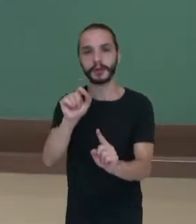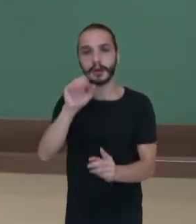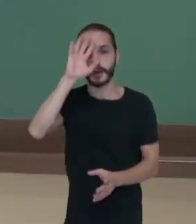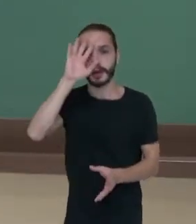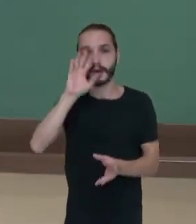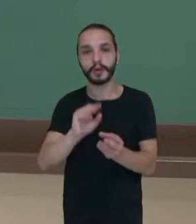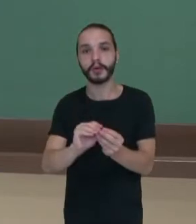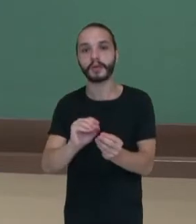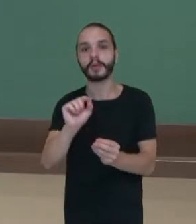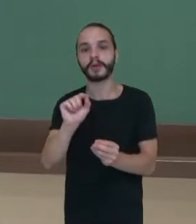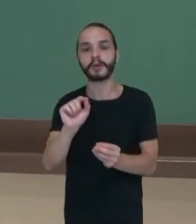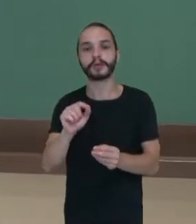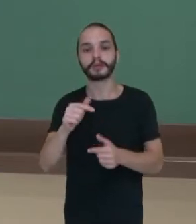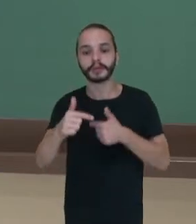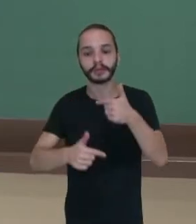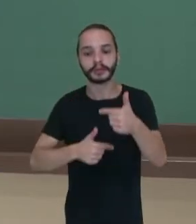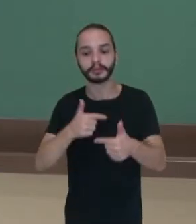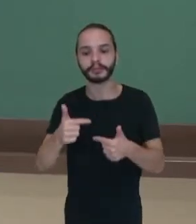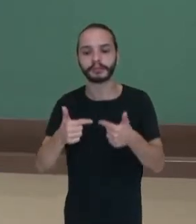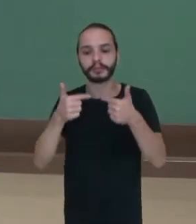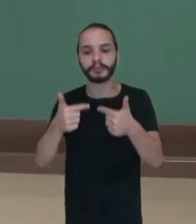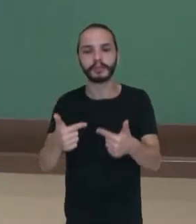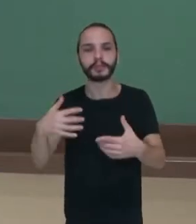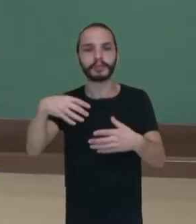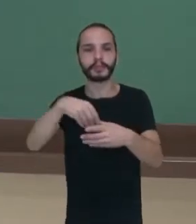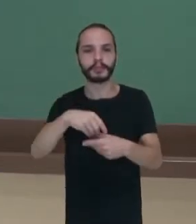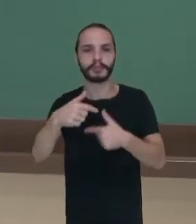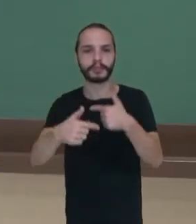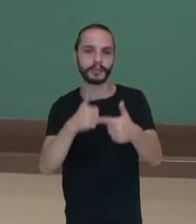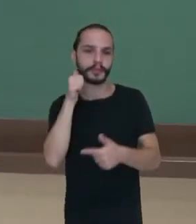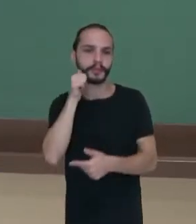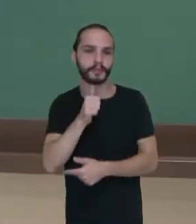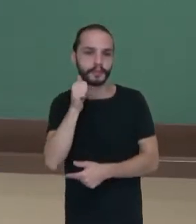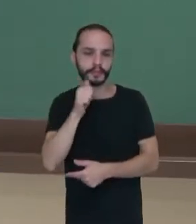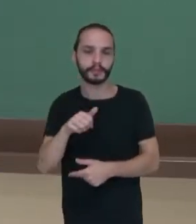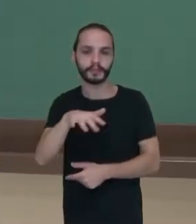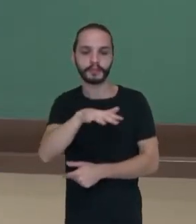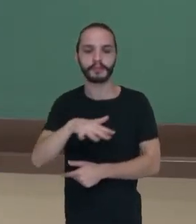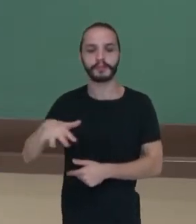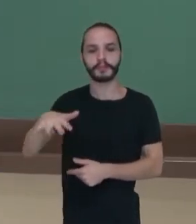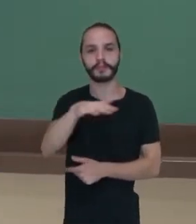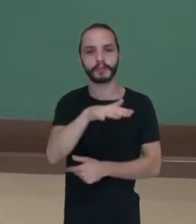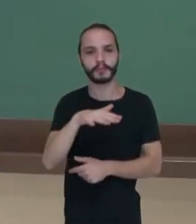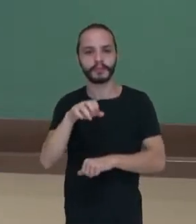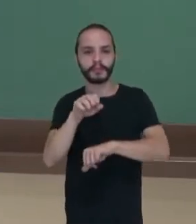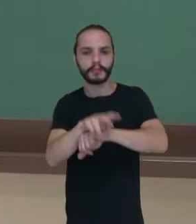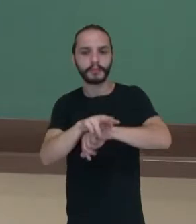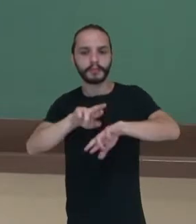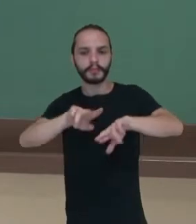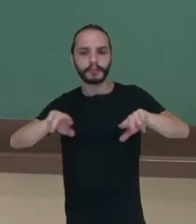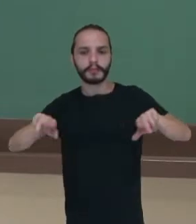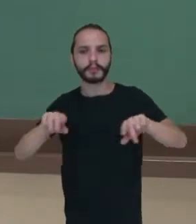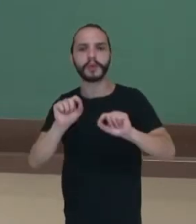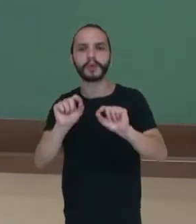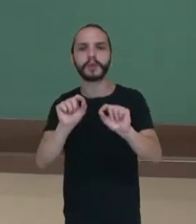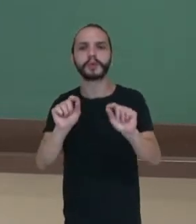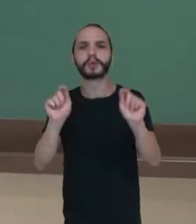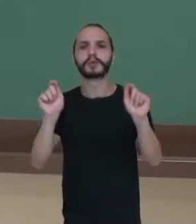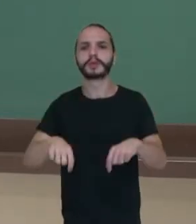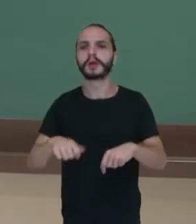da mulher no mercado de trabalho. Como a mulher atua, quais são as atividades, por